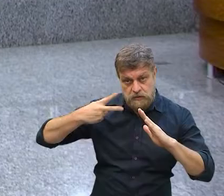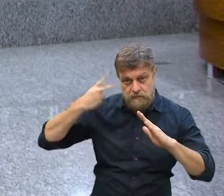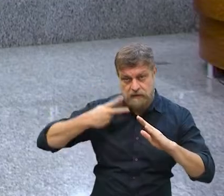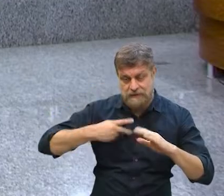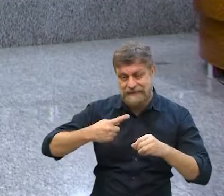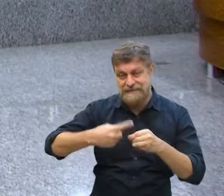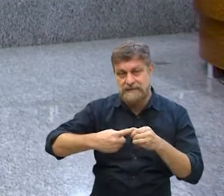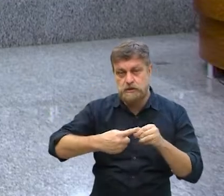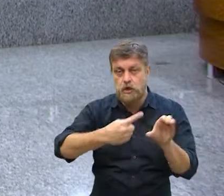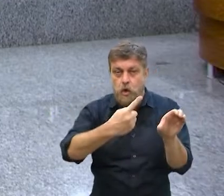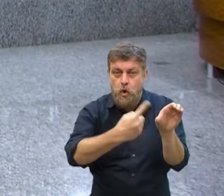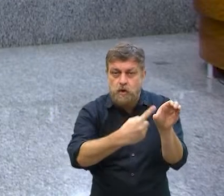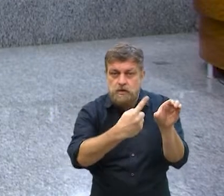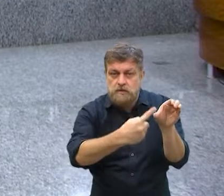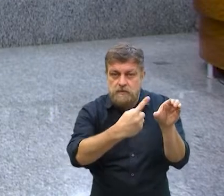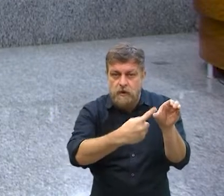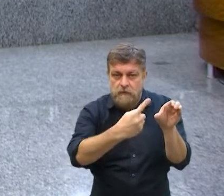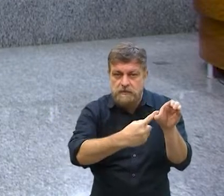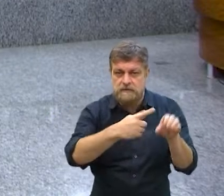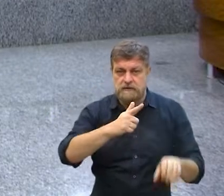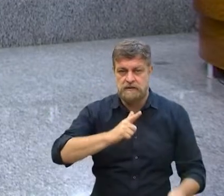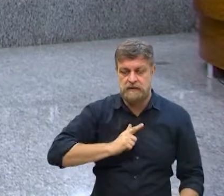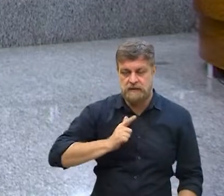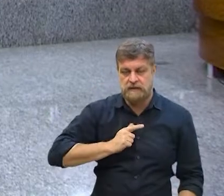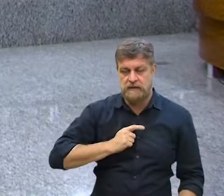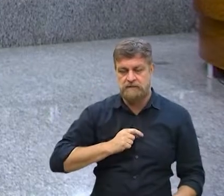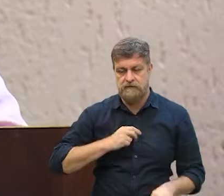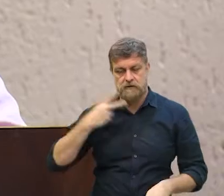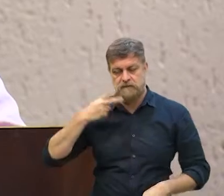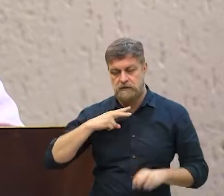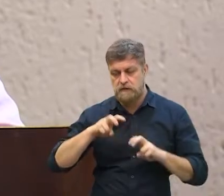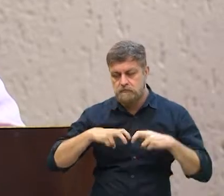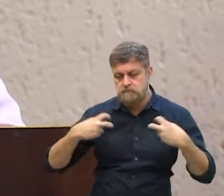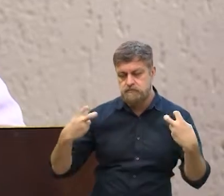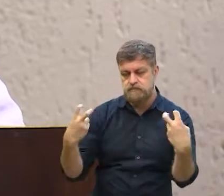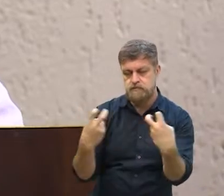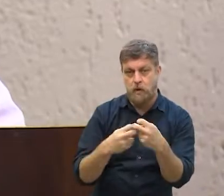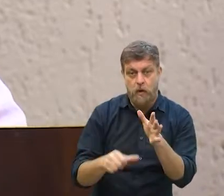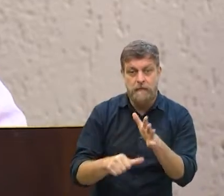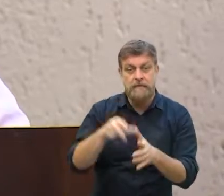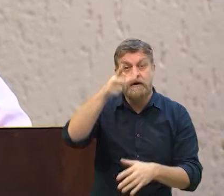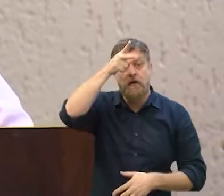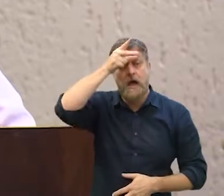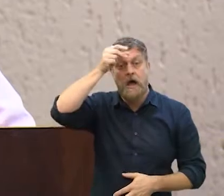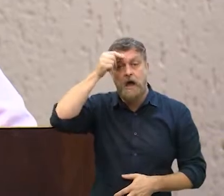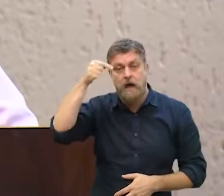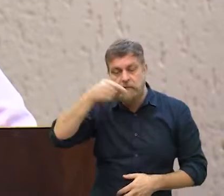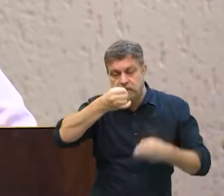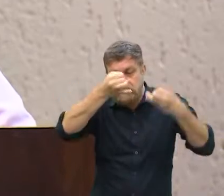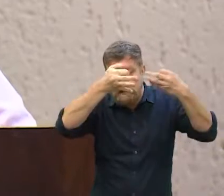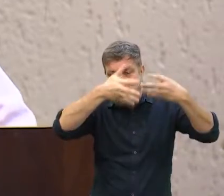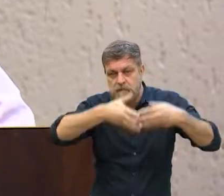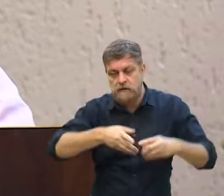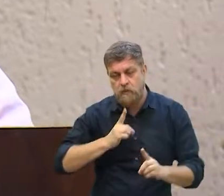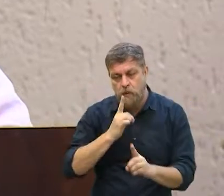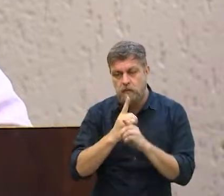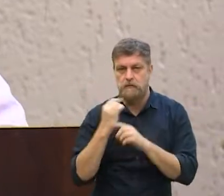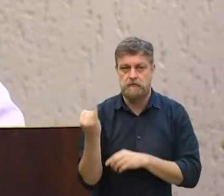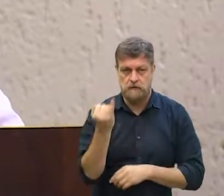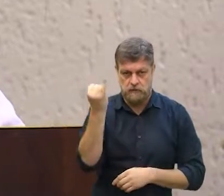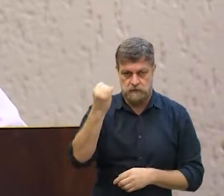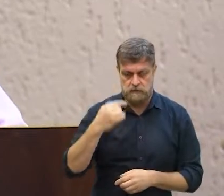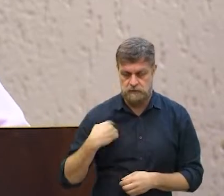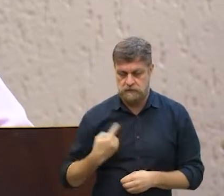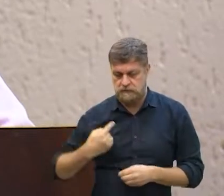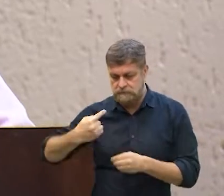da Casa de Leis de Cosmópolis que os parlamentares se reuniram. O primeiro a falar foi o prefeito da cidade, que ressaltou a